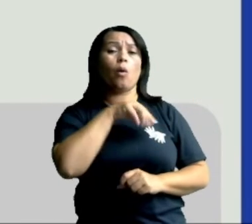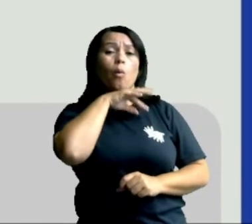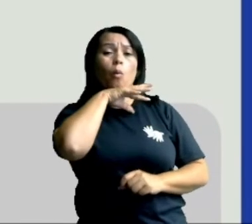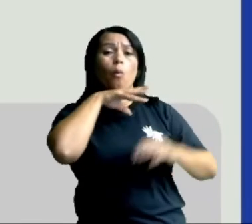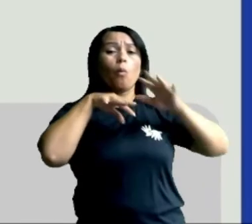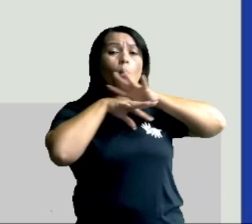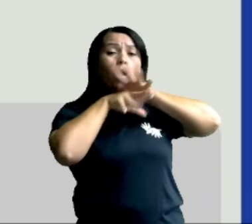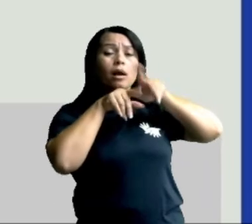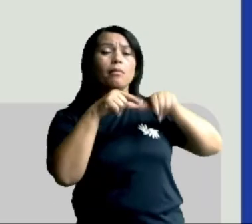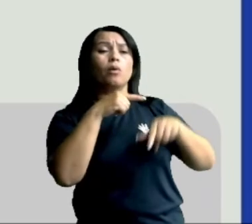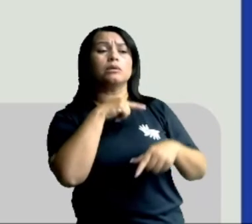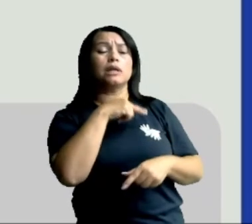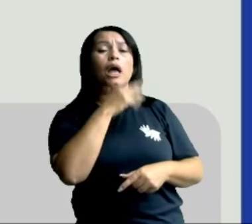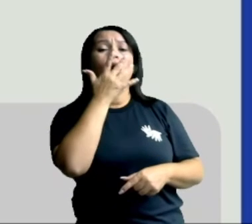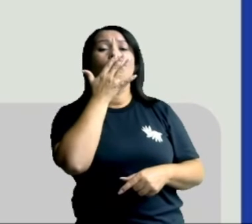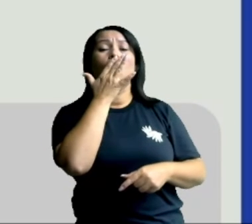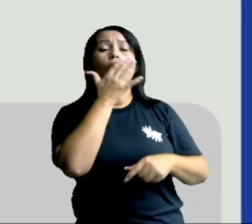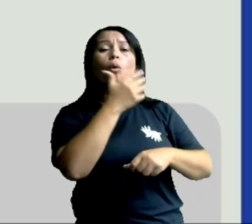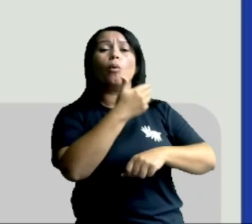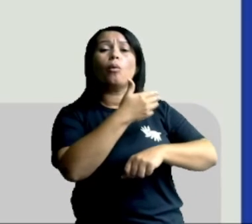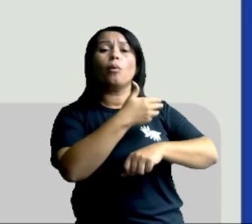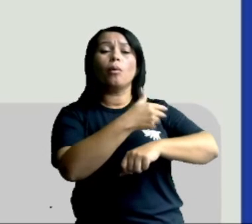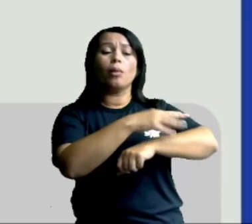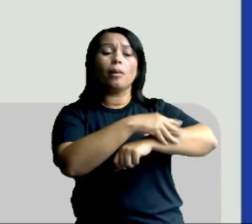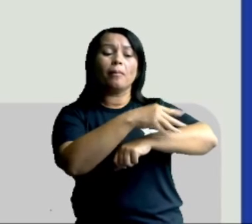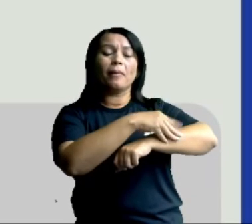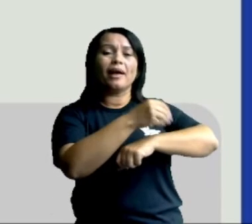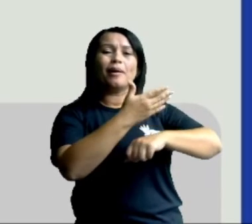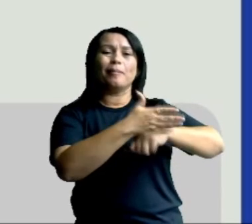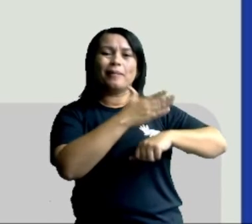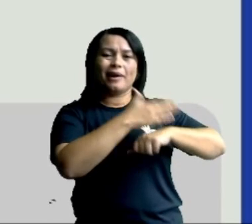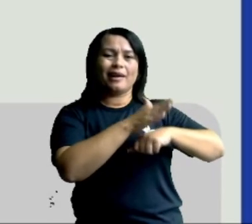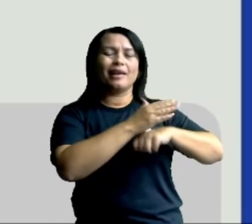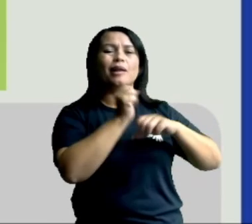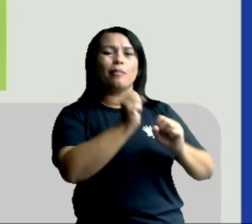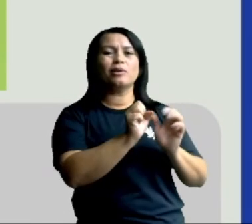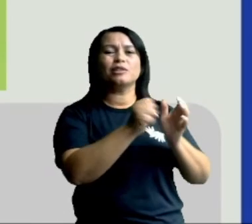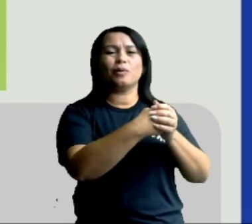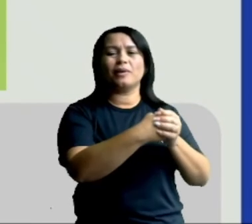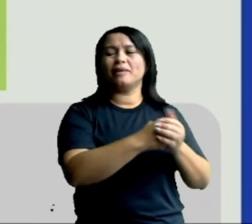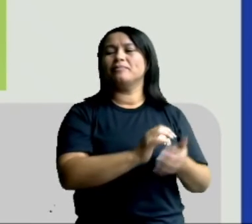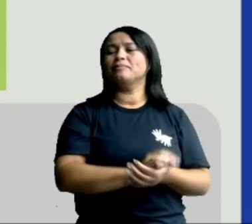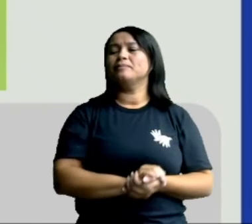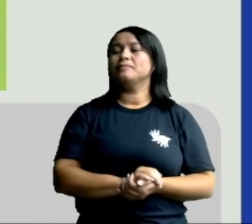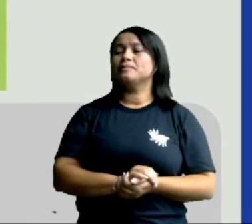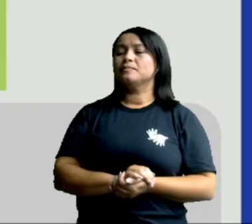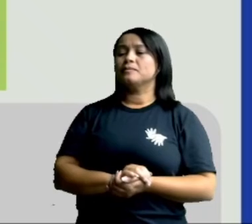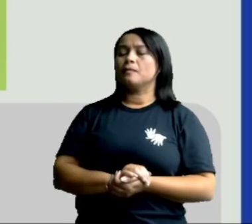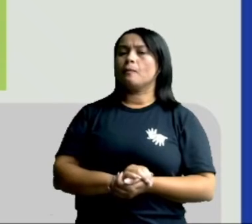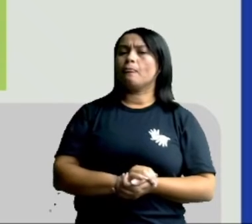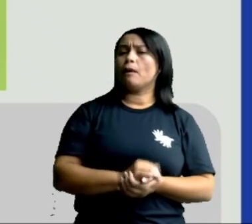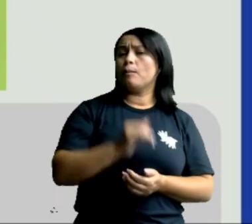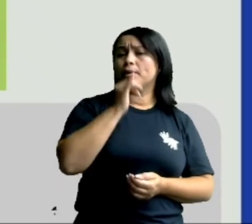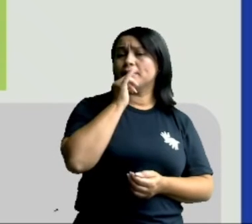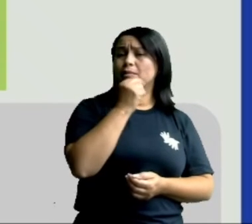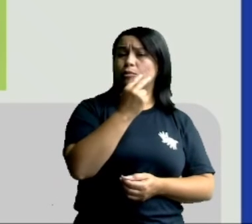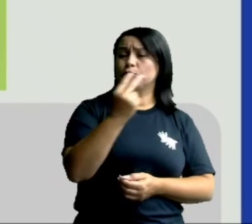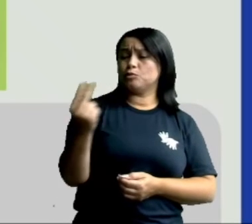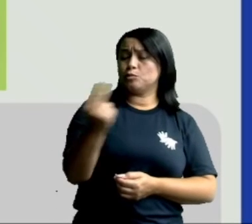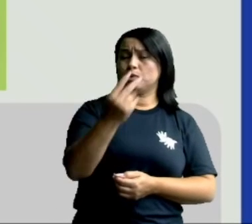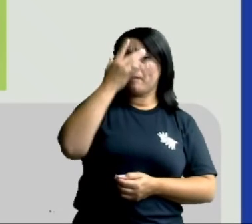pelo esbranquiçada, branquinha, para que ele consiga se camuflar no meio da neve. Dois